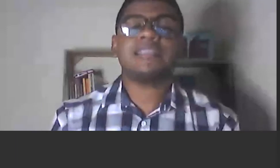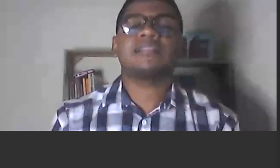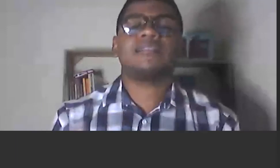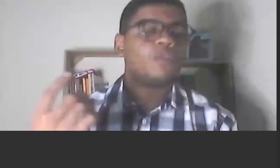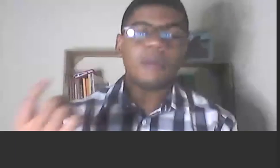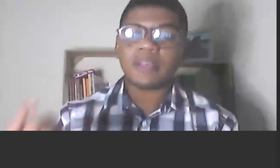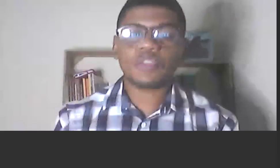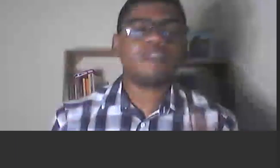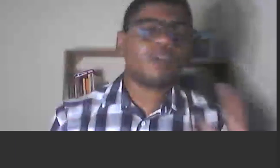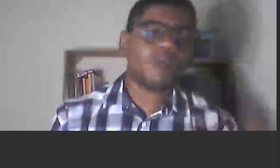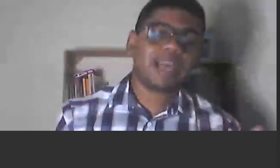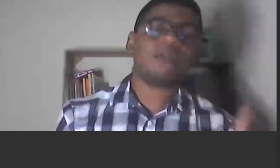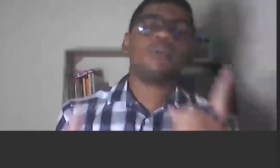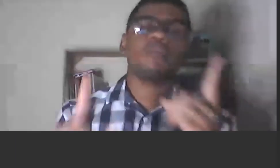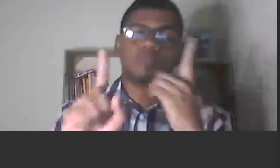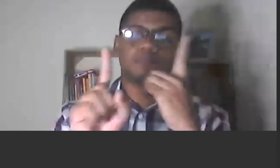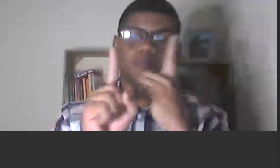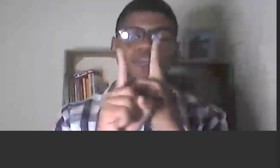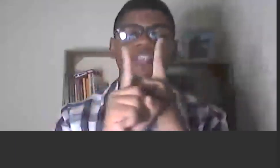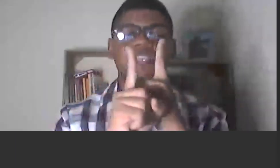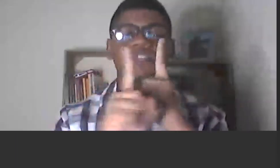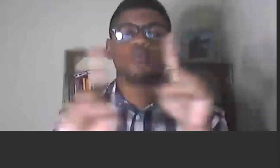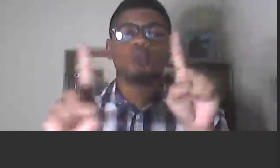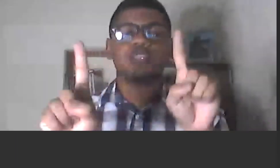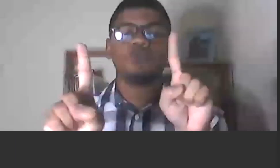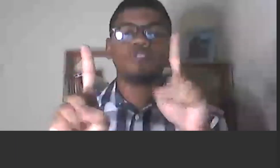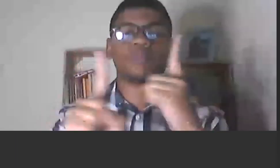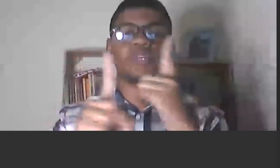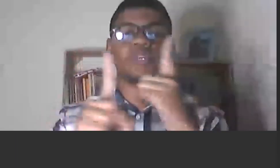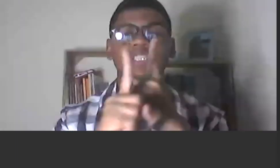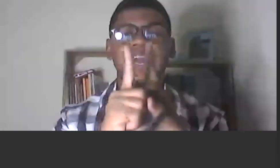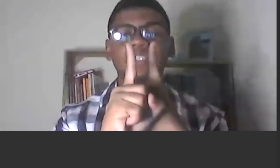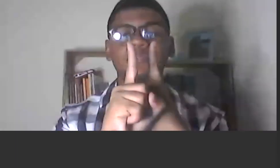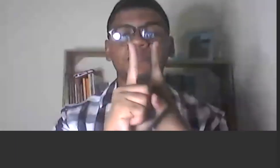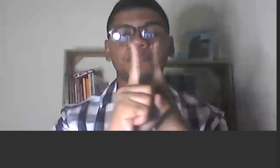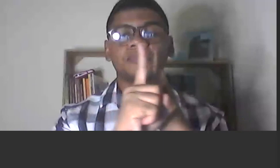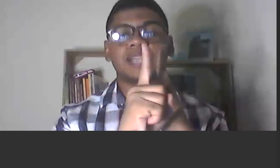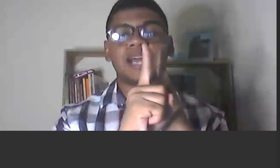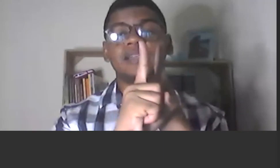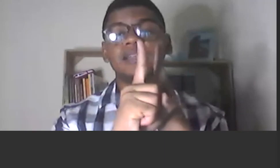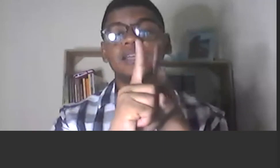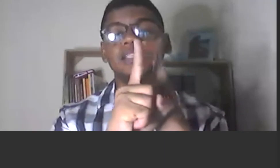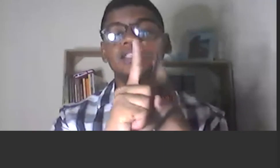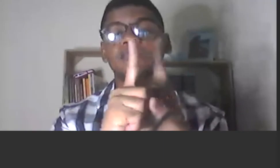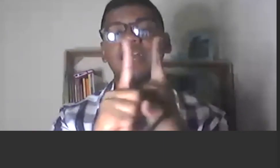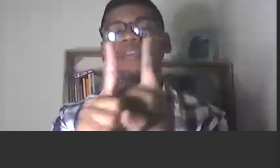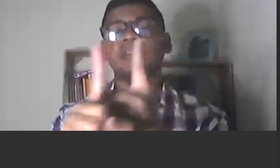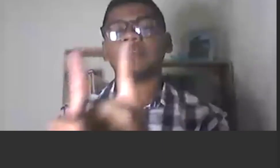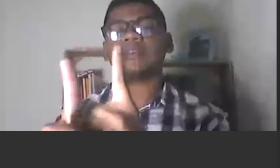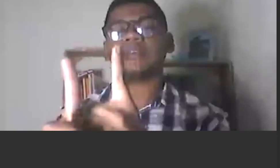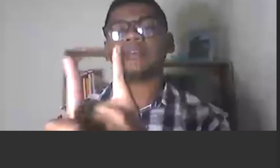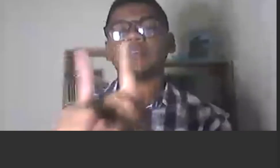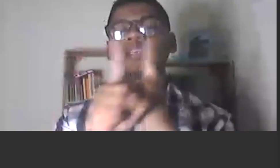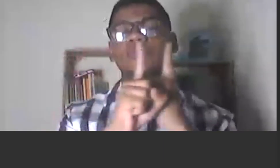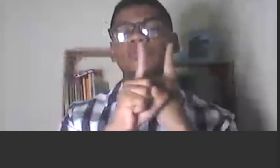E aí, assim, uma pessoa vai acompanhar a outra. Posso fazer as 2 em 1, de quantidade, tá? E a gente